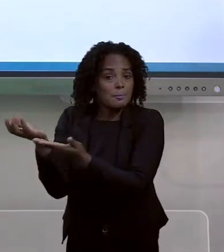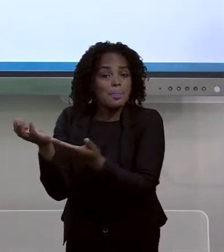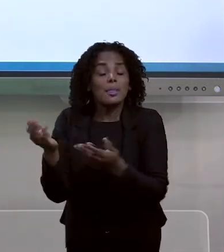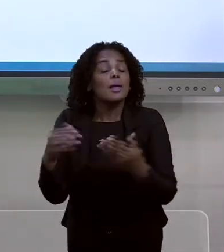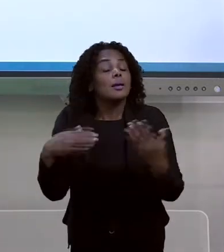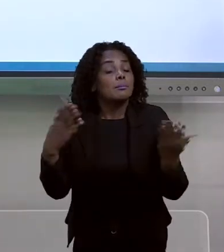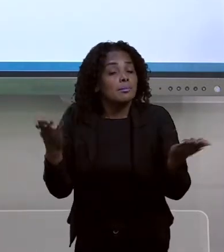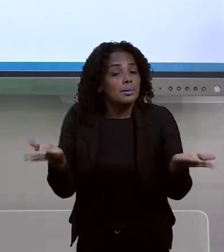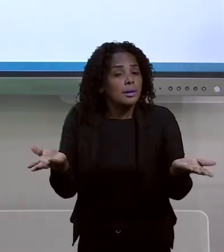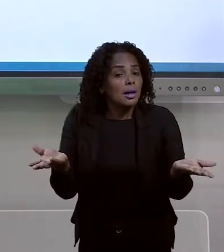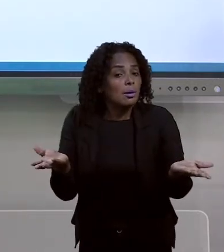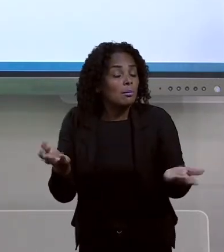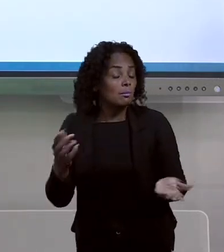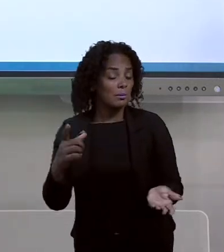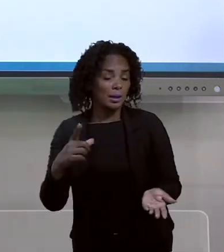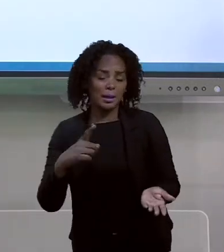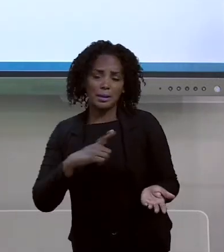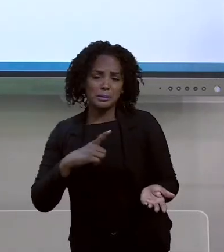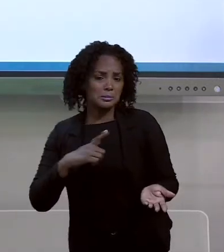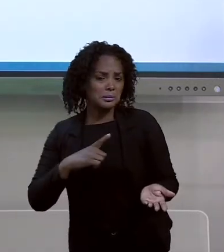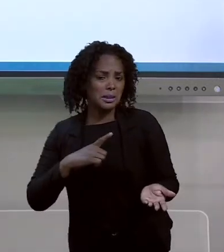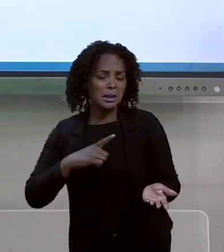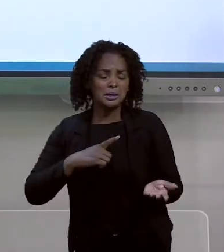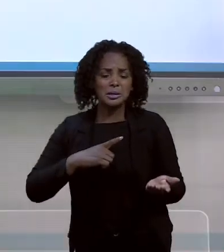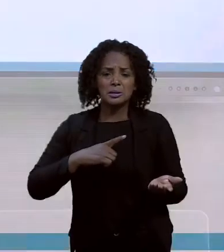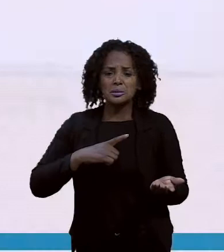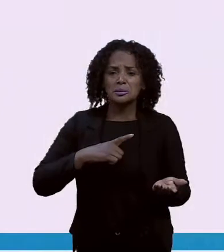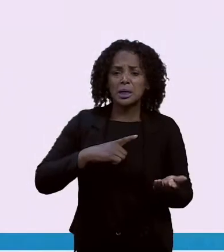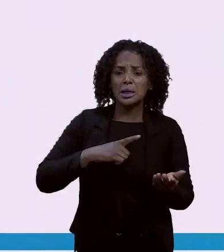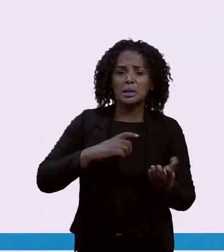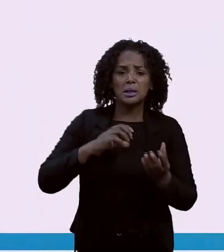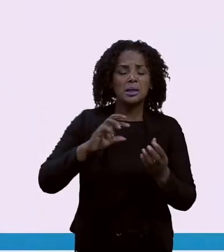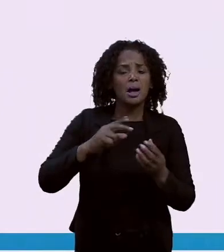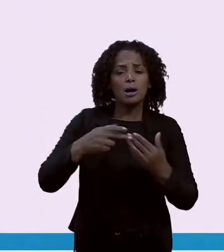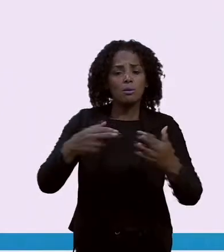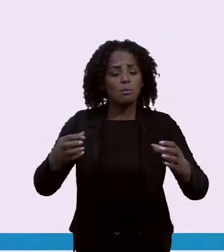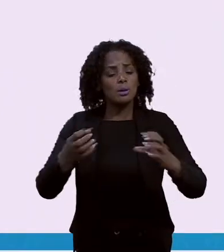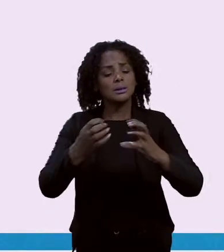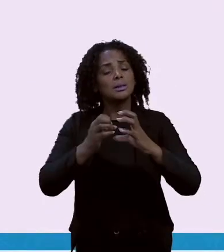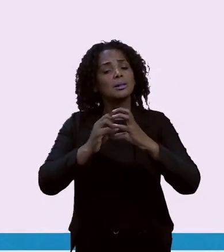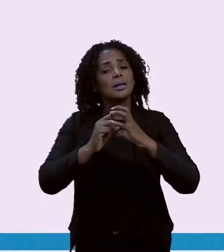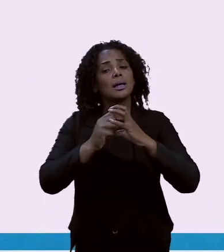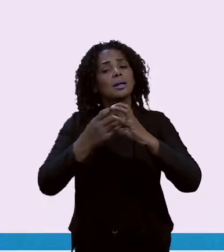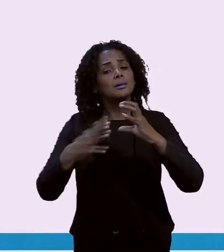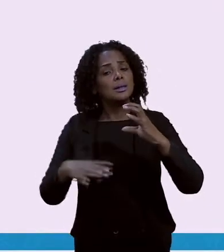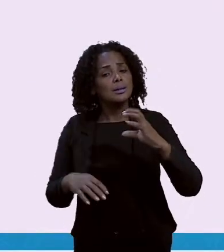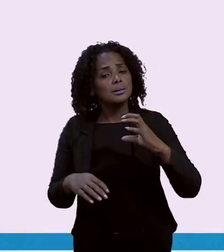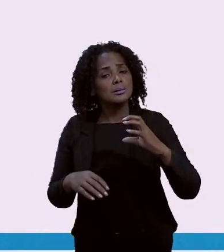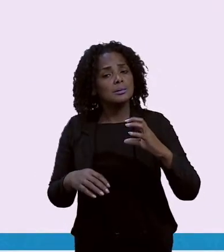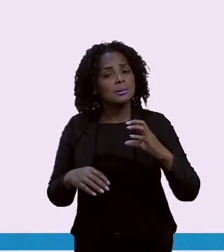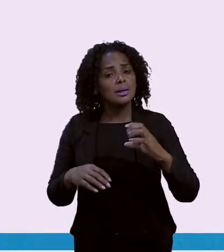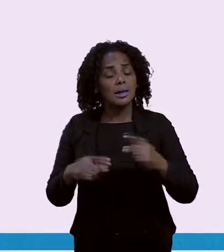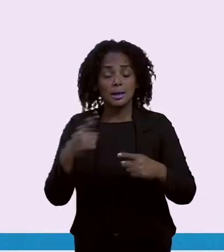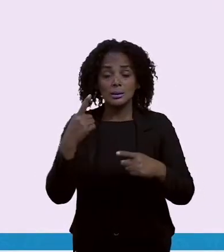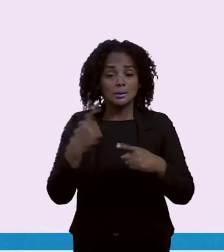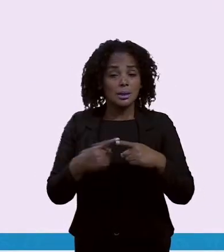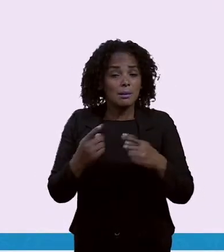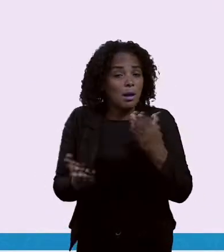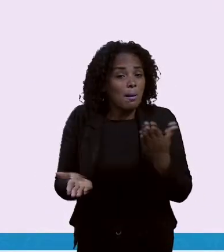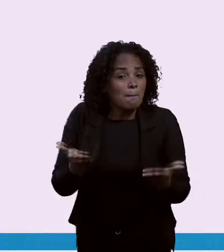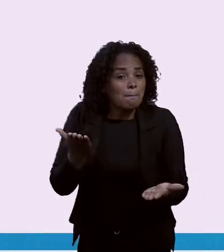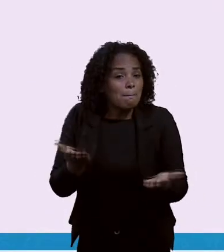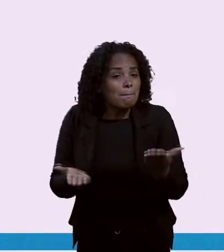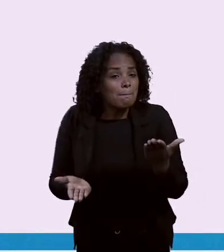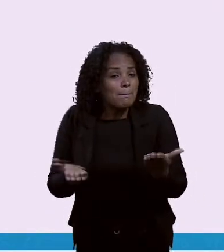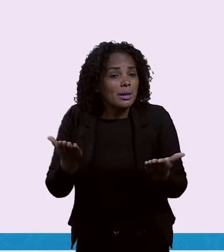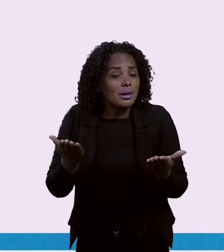Então, eles possuem diferentes características como a gramatura, o peso, tá? A